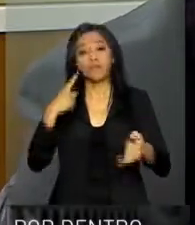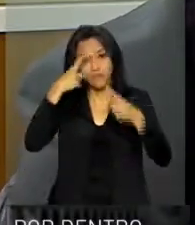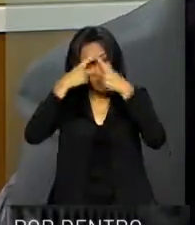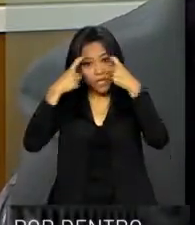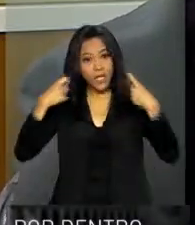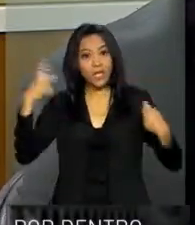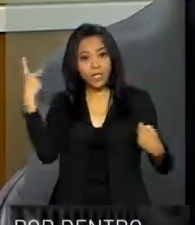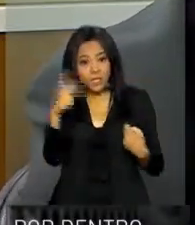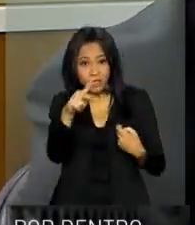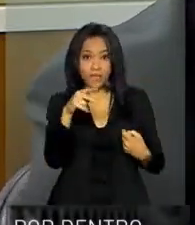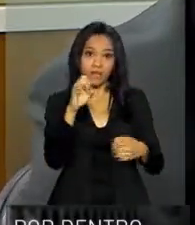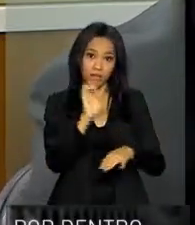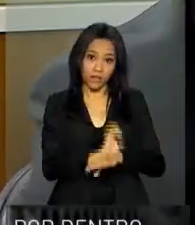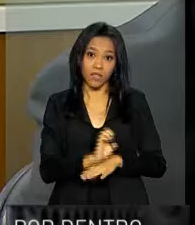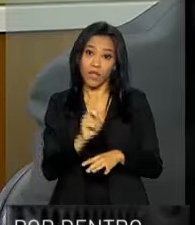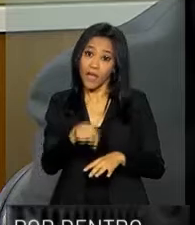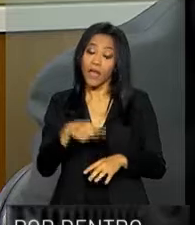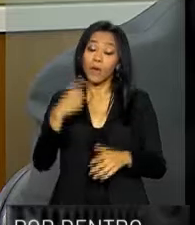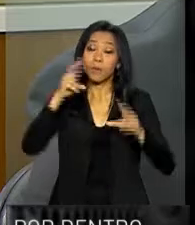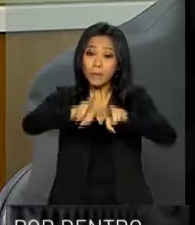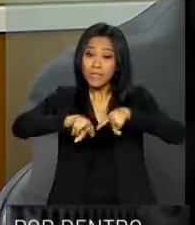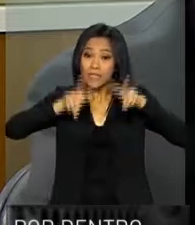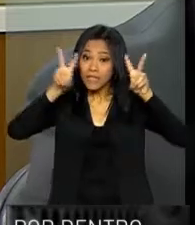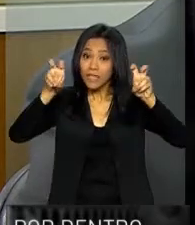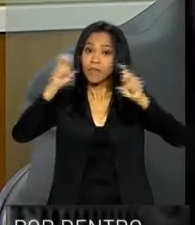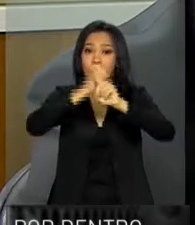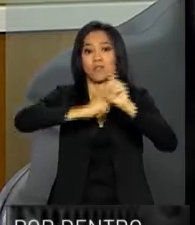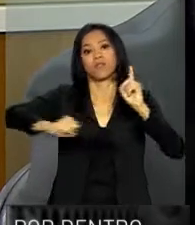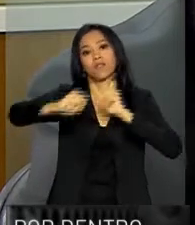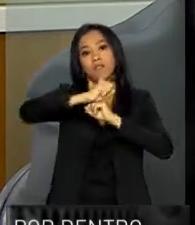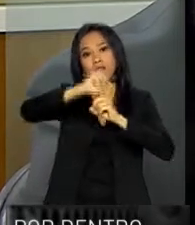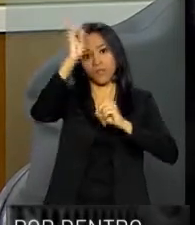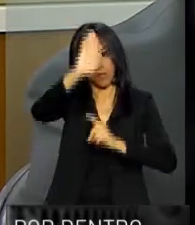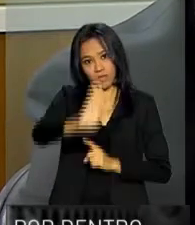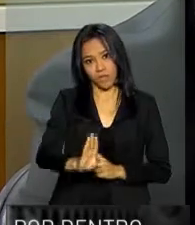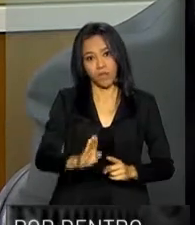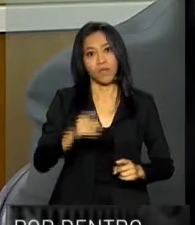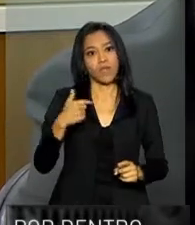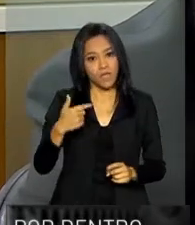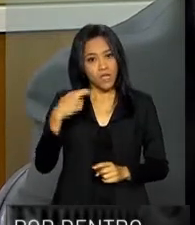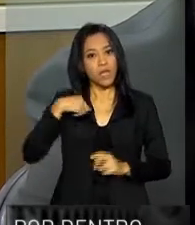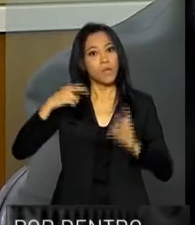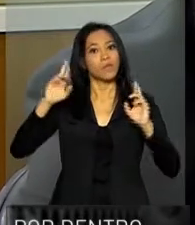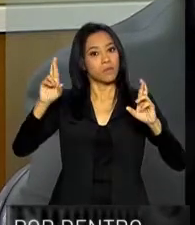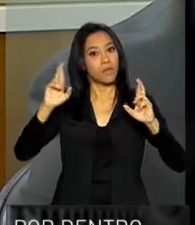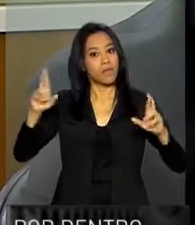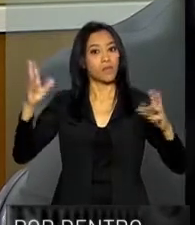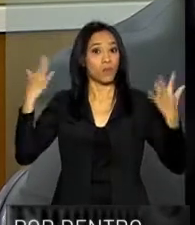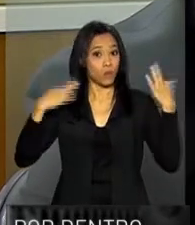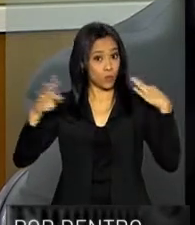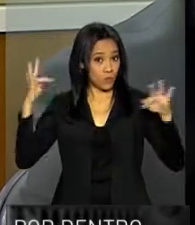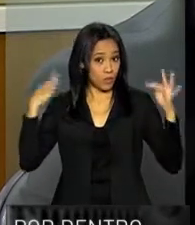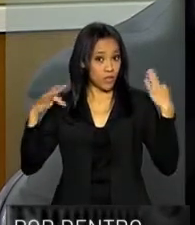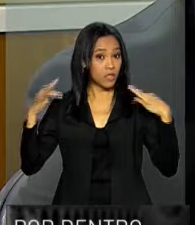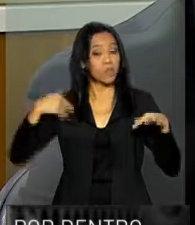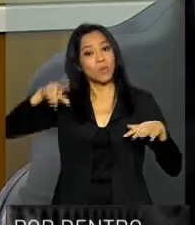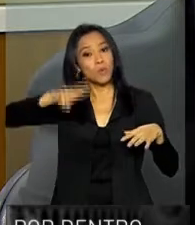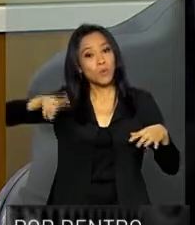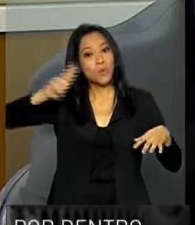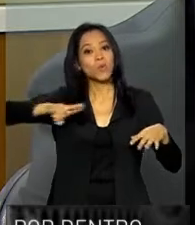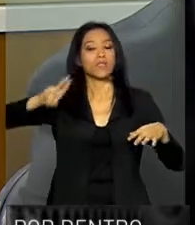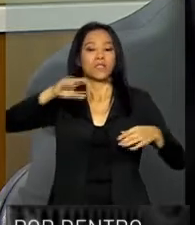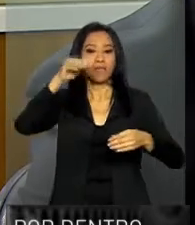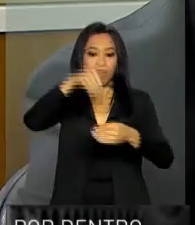então é um assunto da sociedade brasileira e eu espero que como o turismo deva ser um assunto eleitoral nós não fazemos essas eleições